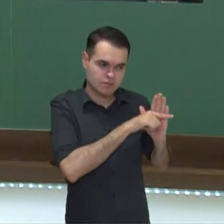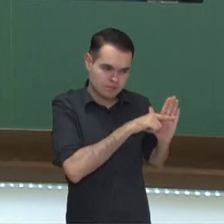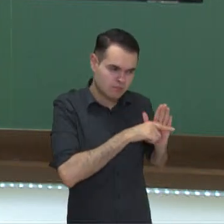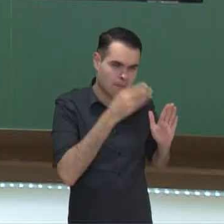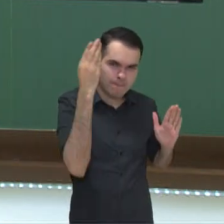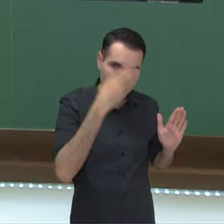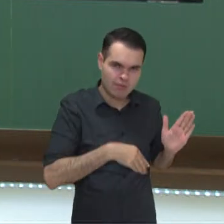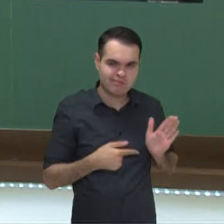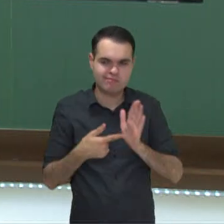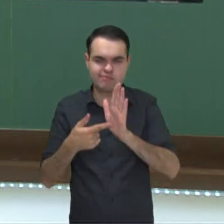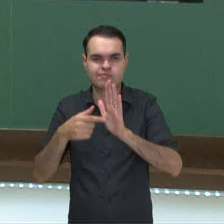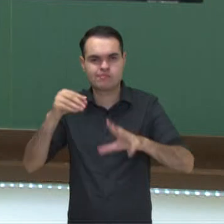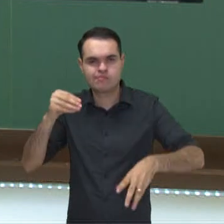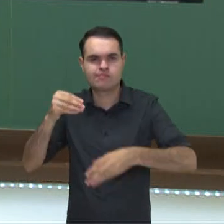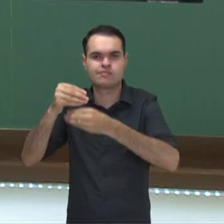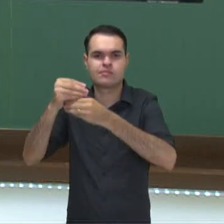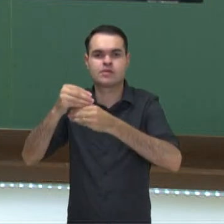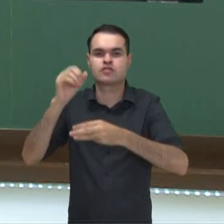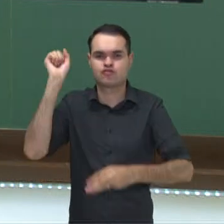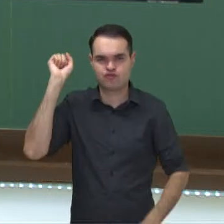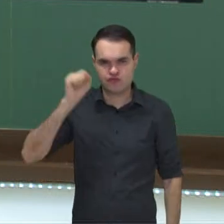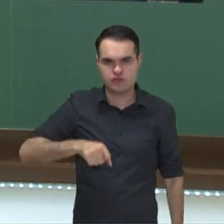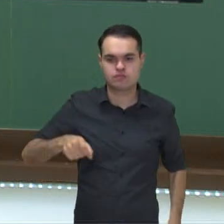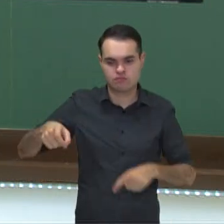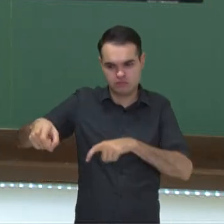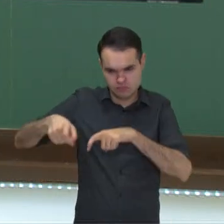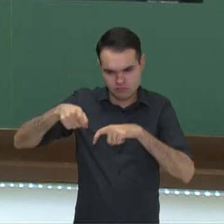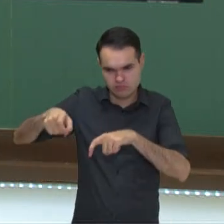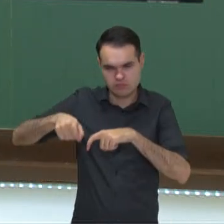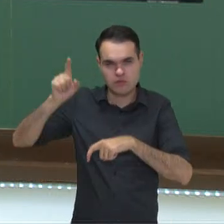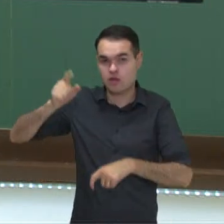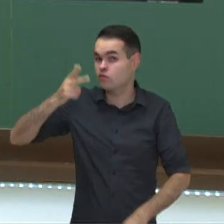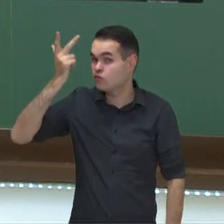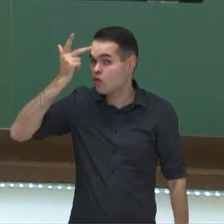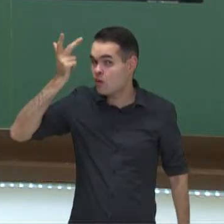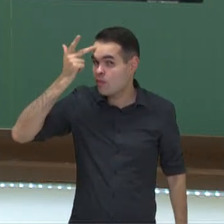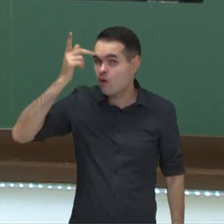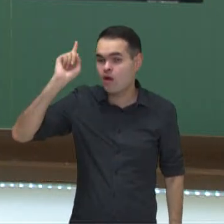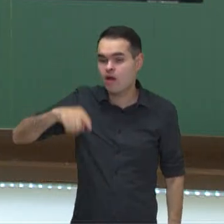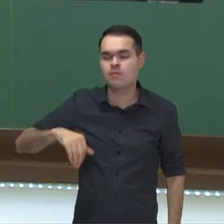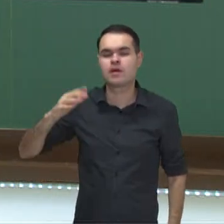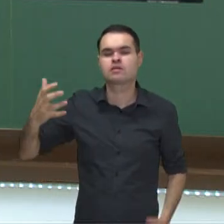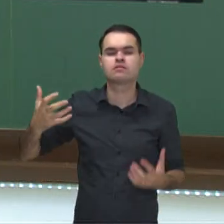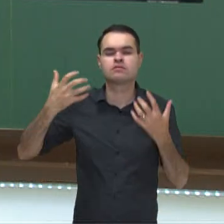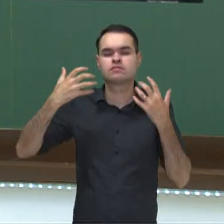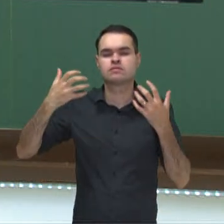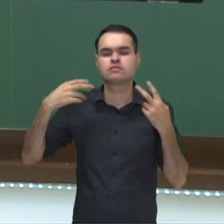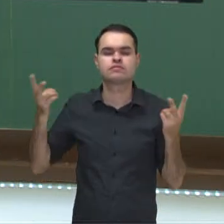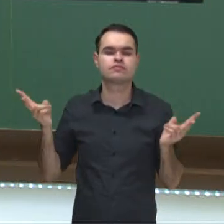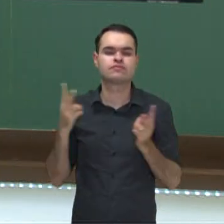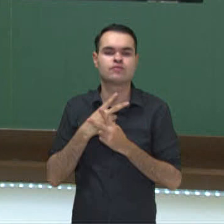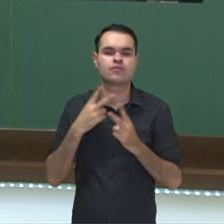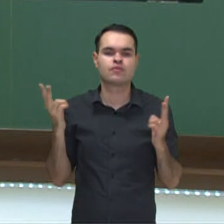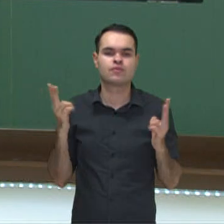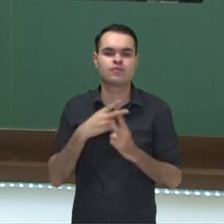e pelas pesquisas também, que sim, a cidade rural, normalmente, ela é mais fresca do que uma cidade